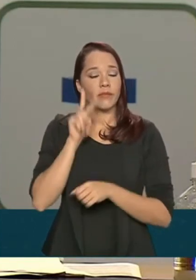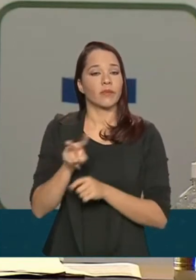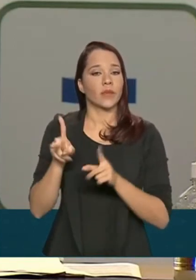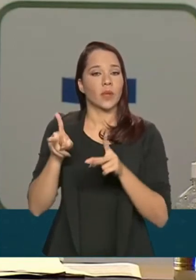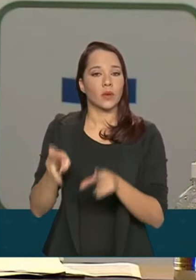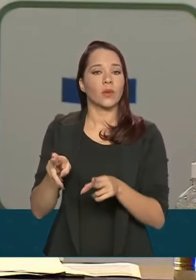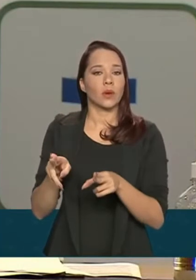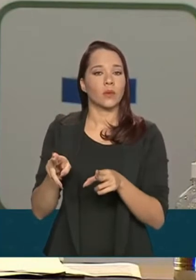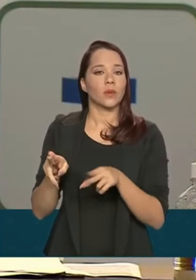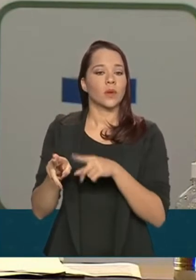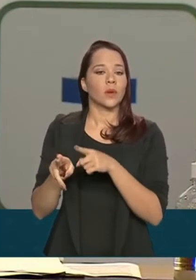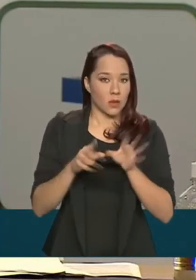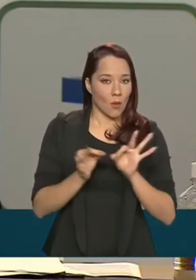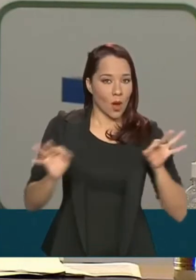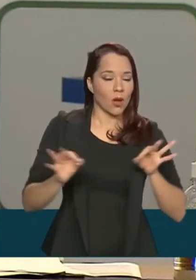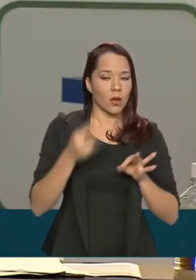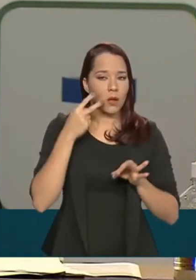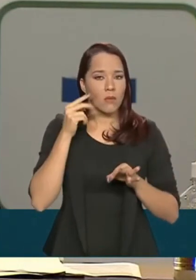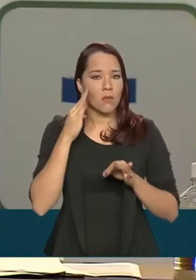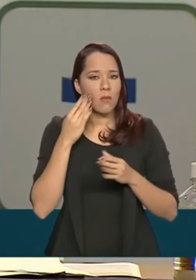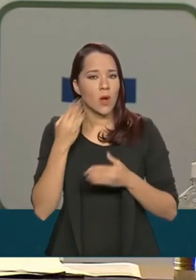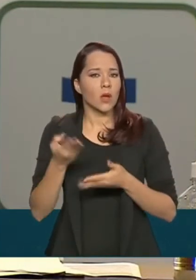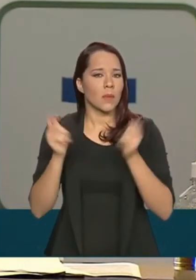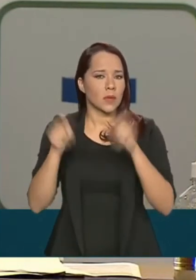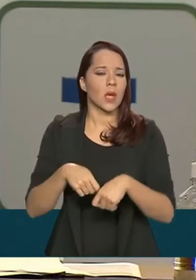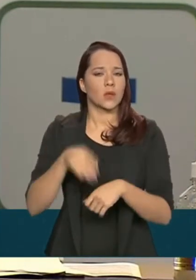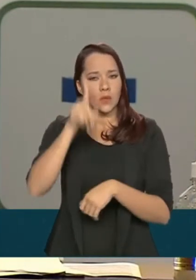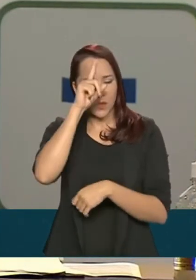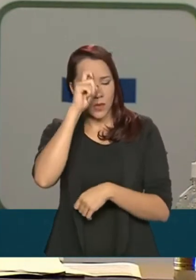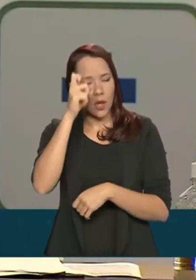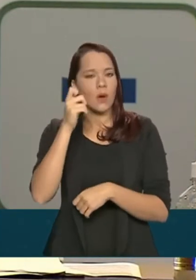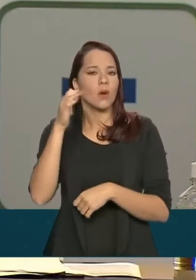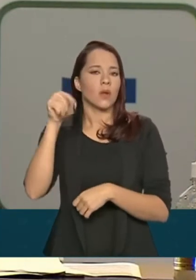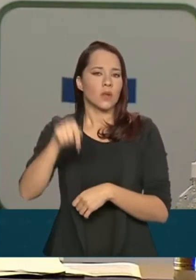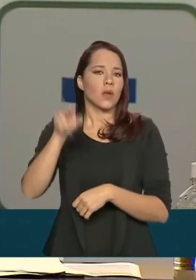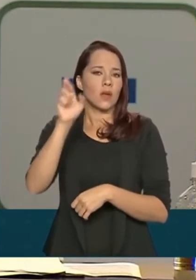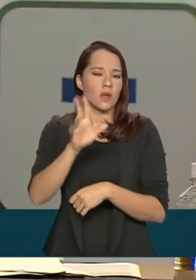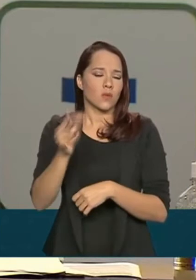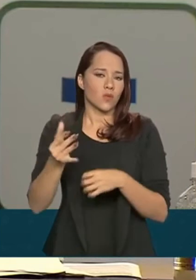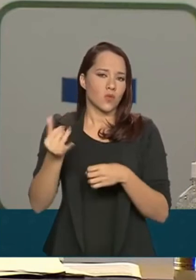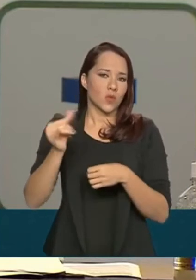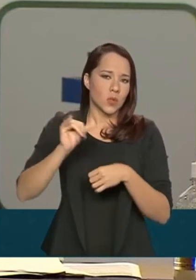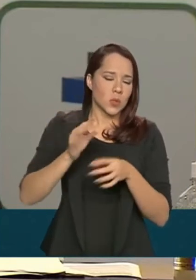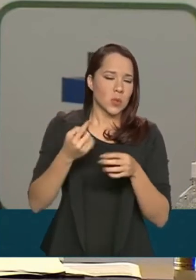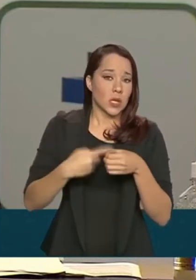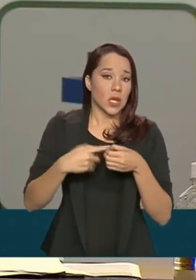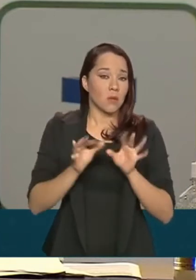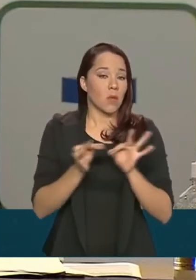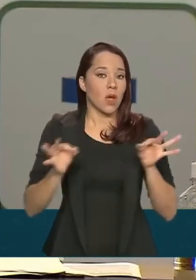nós olhamos a densidade hospitalar desta região no interior do país e que pode, né,